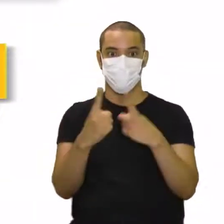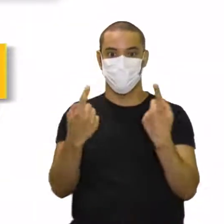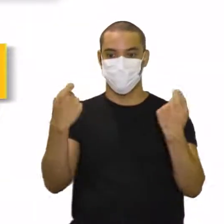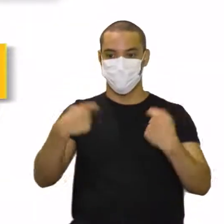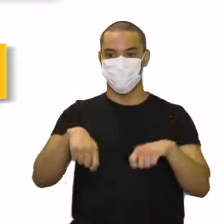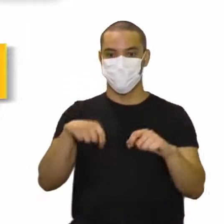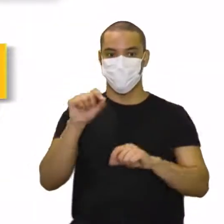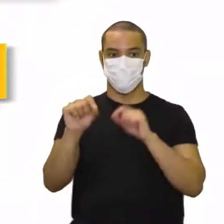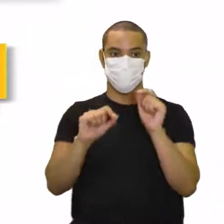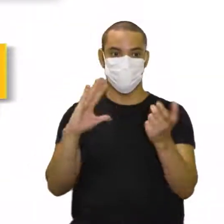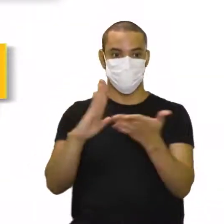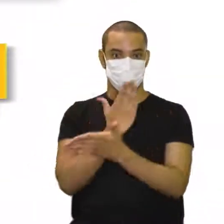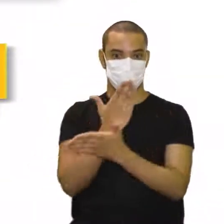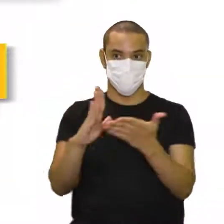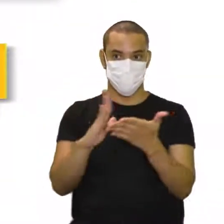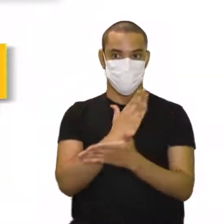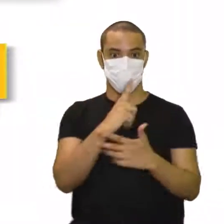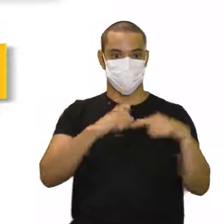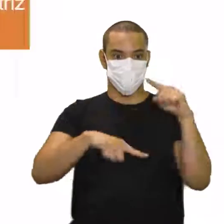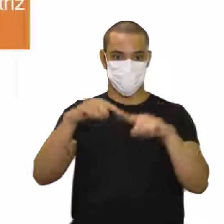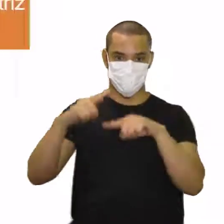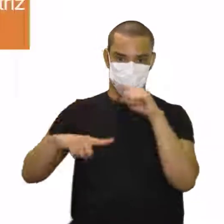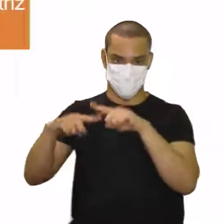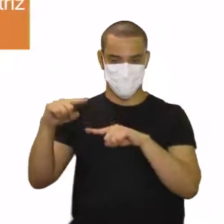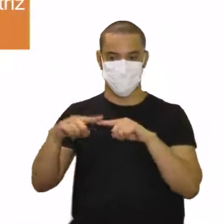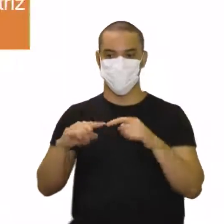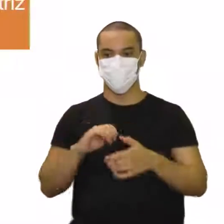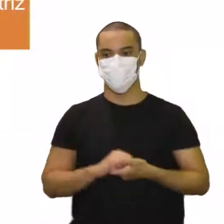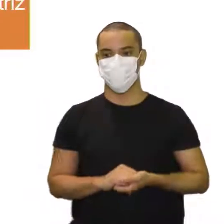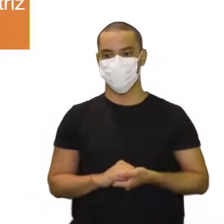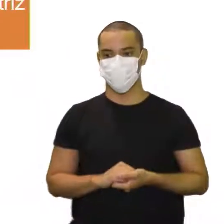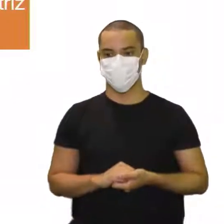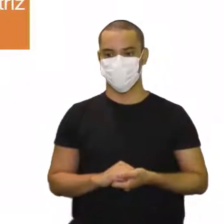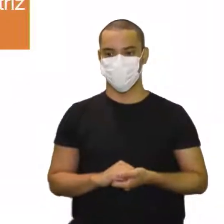necessita de alguns equipamentos, né? Bom,